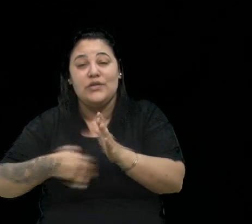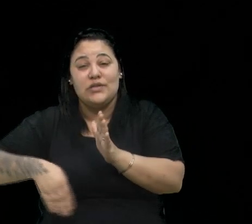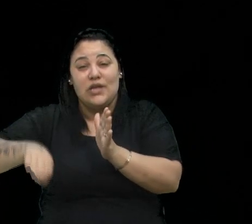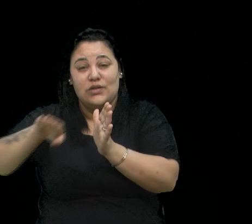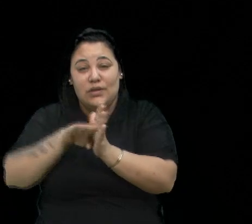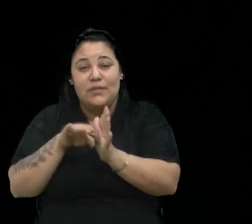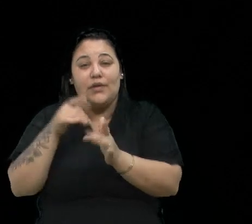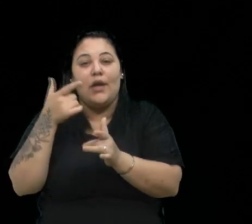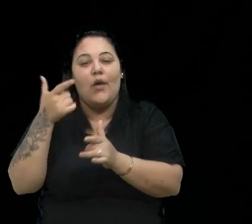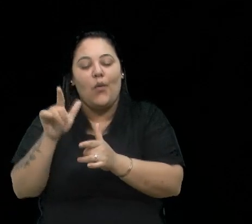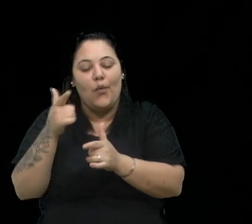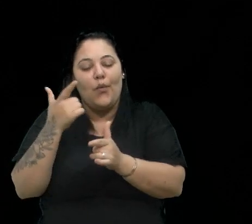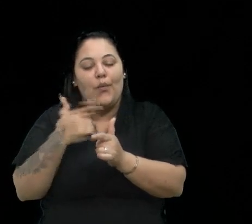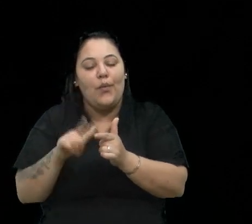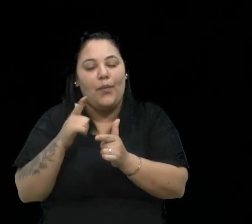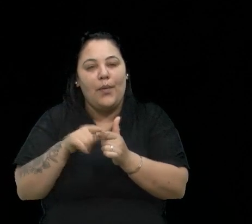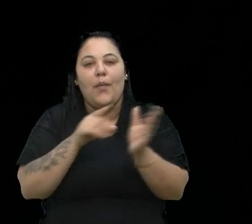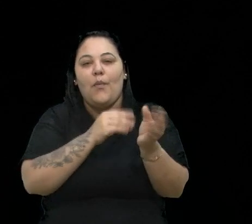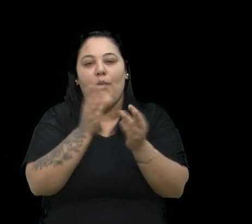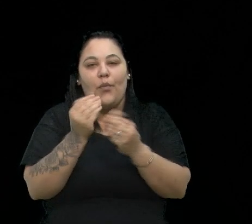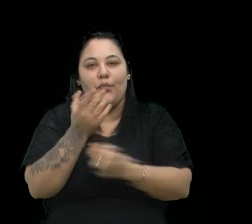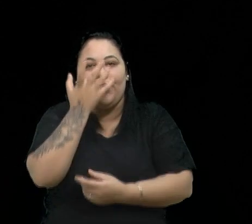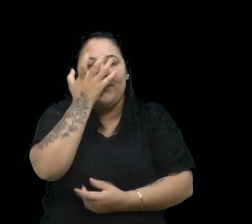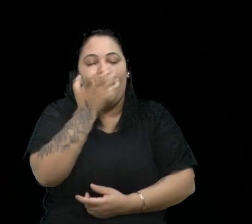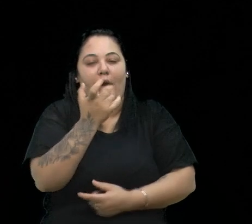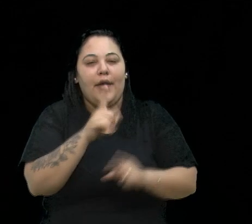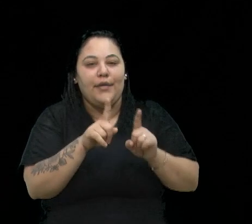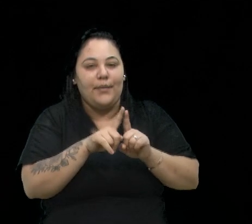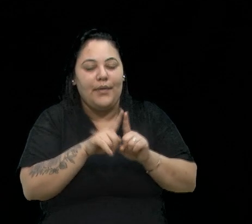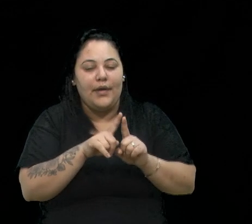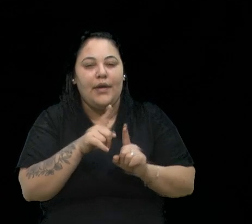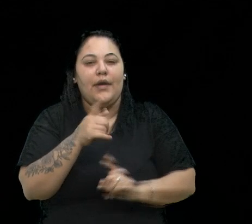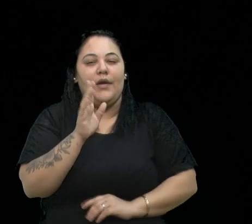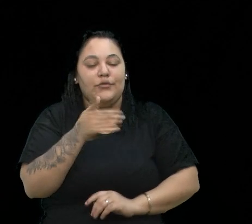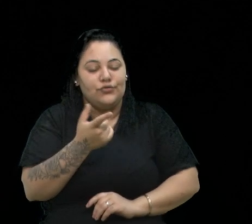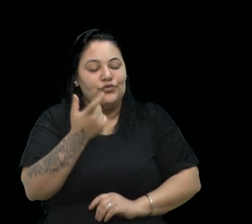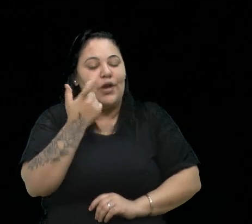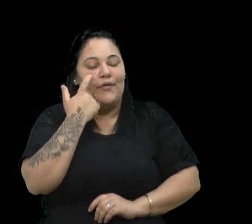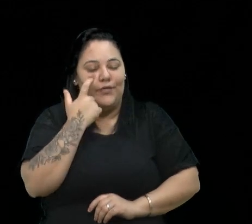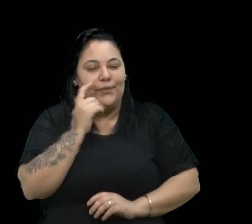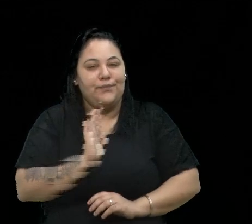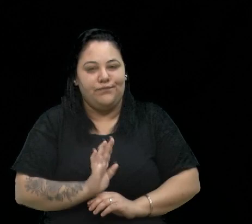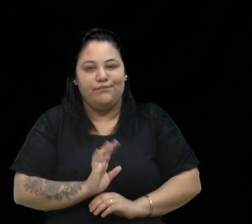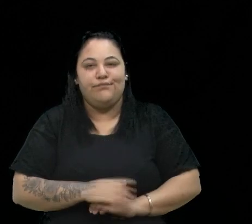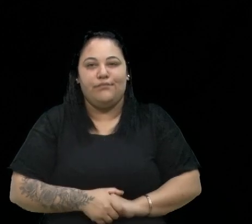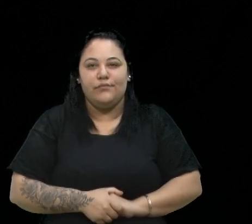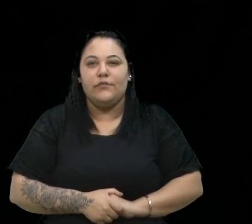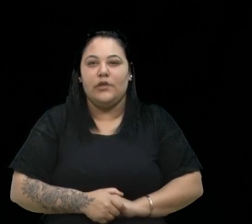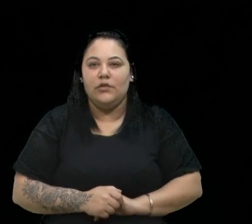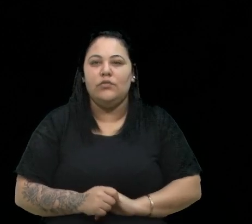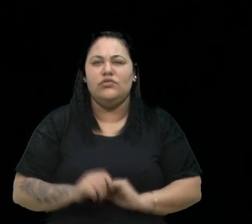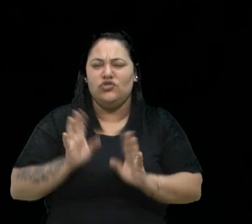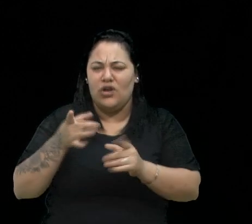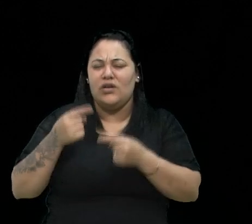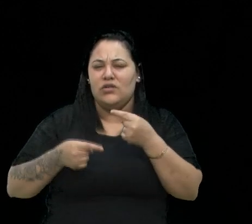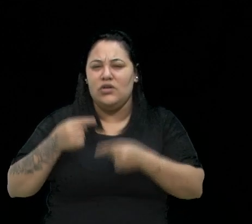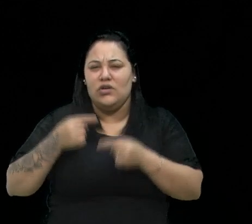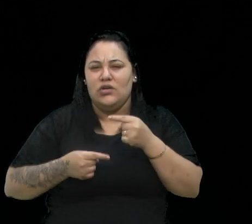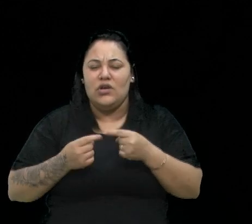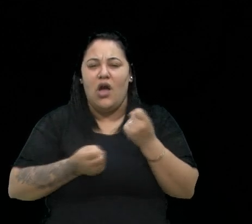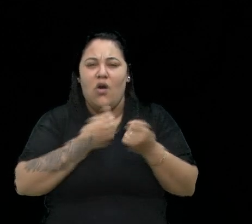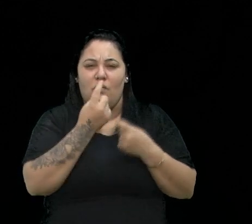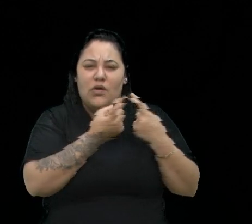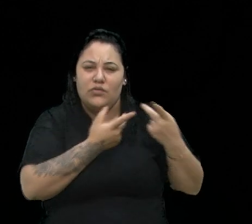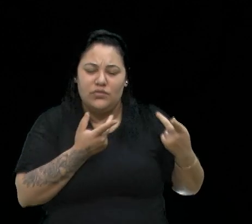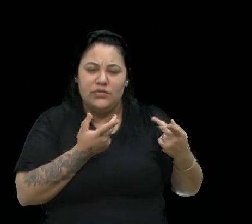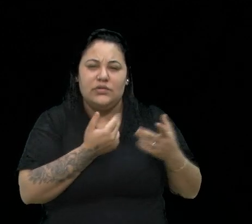sério, que eu já vi ali atrás, quando foi falado nessas horas. Então, foram debatidos lá, o colega Leandro